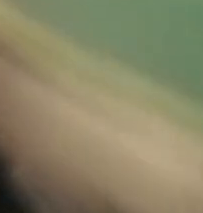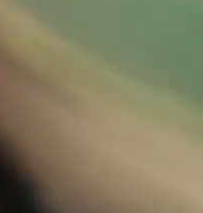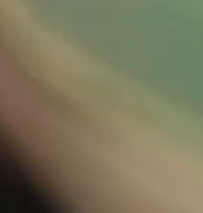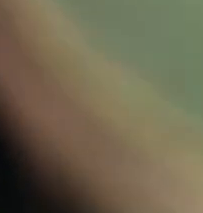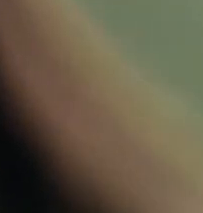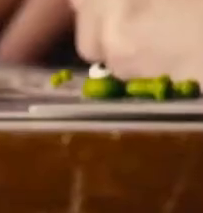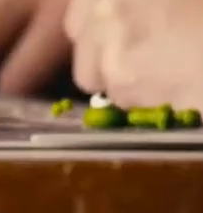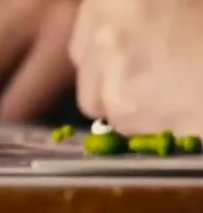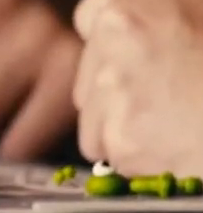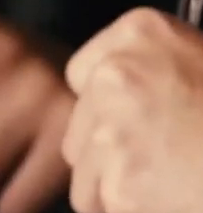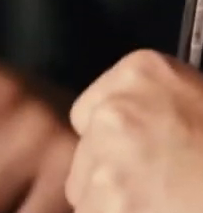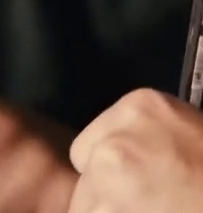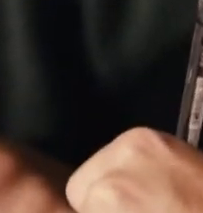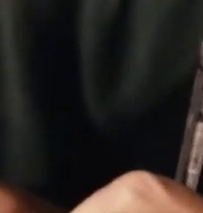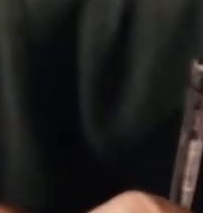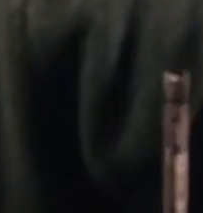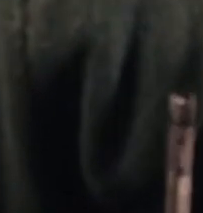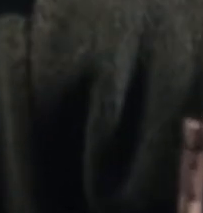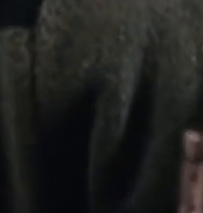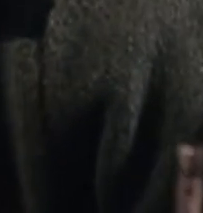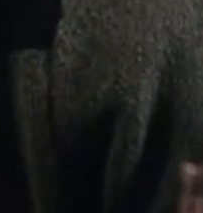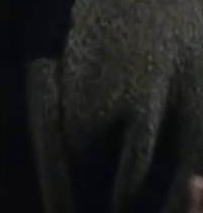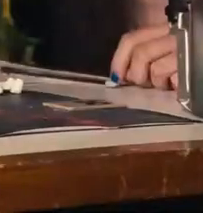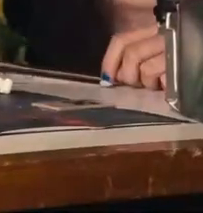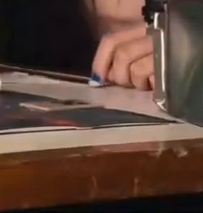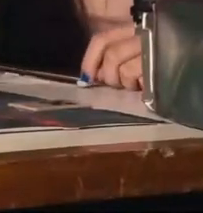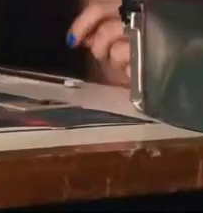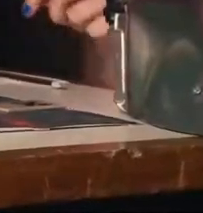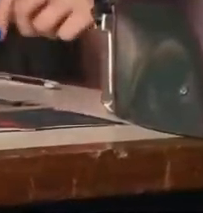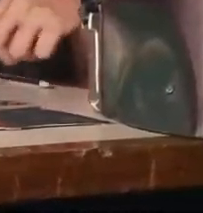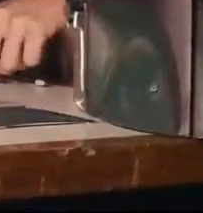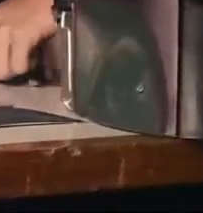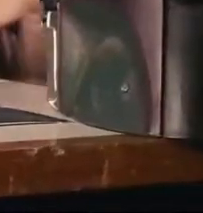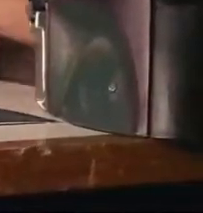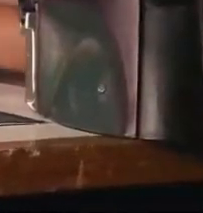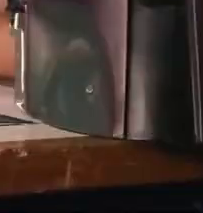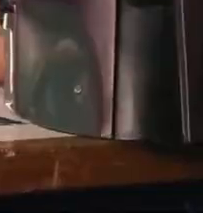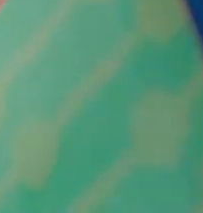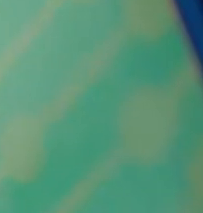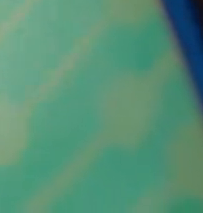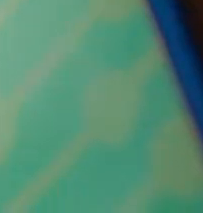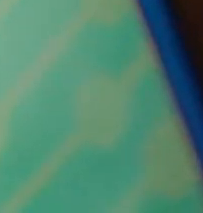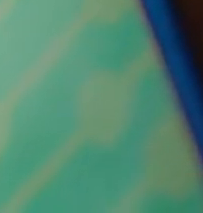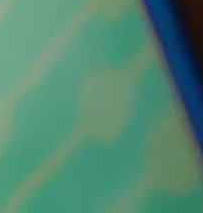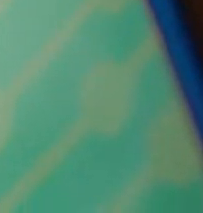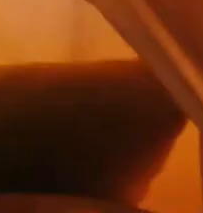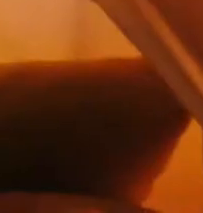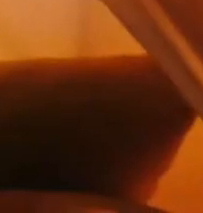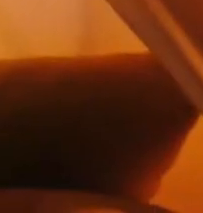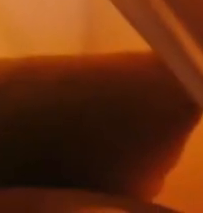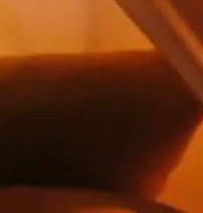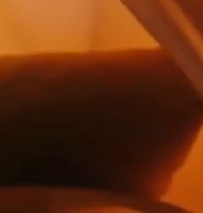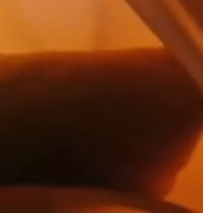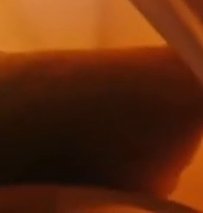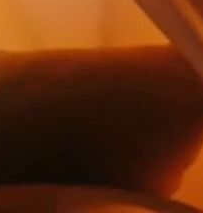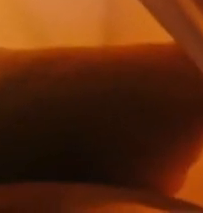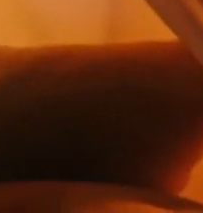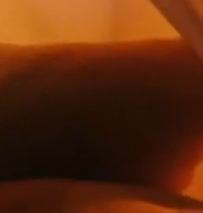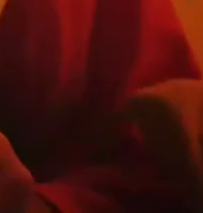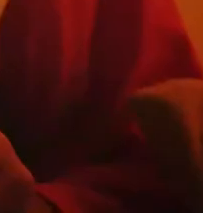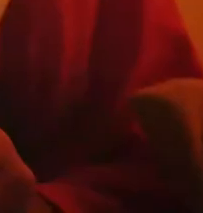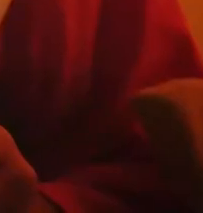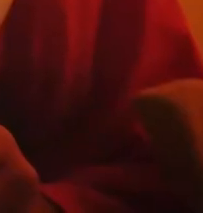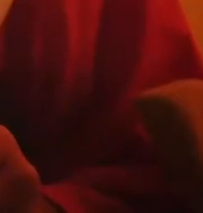numa jornada compartilhada com o infinito as possibilidades de transformar a imaginação de todos em experiências